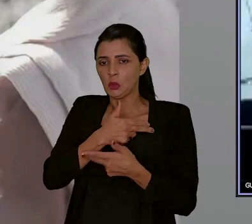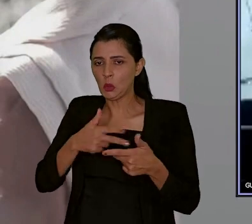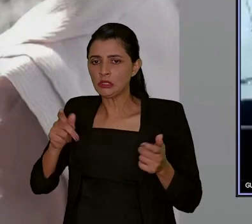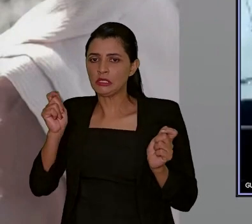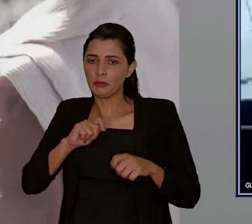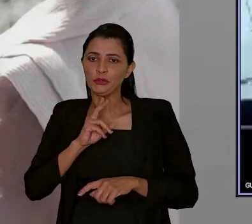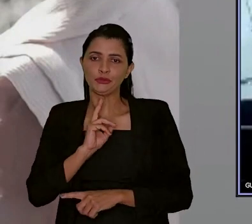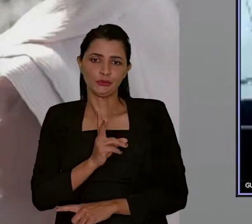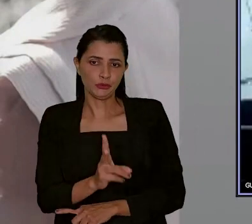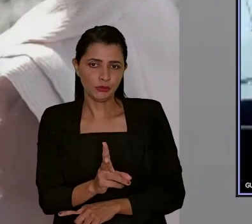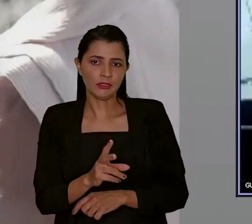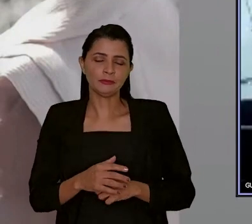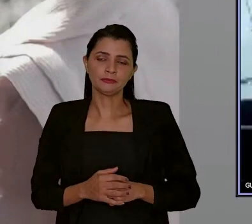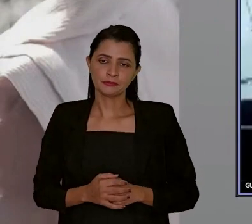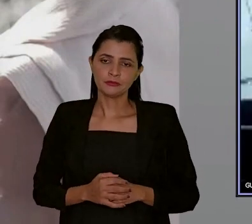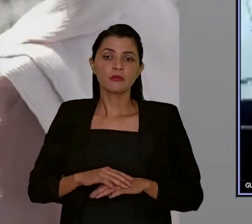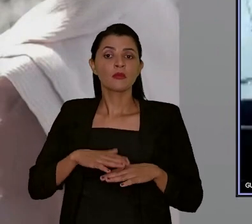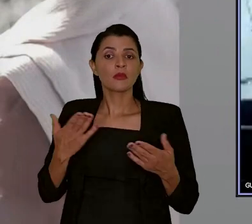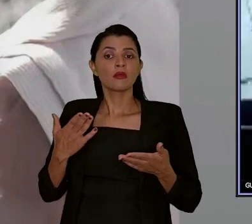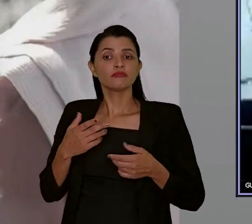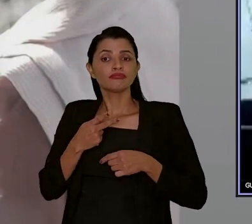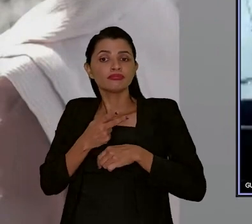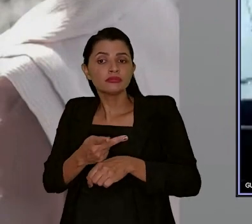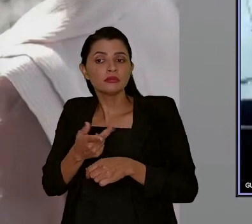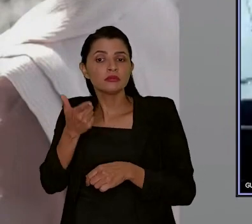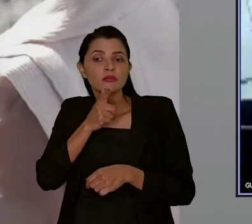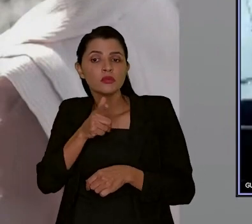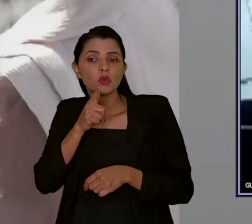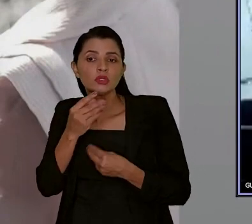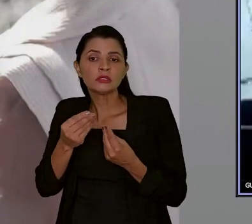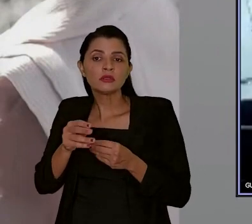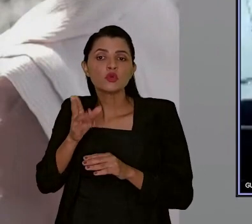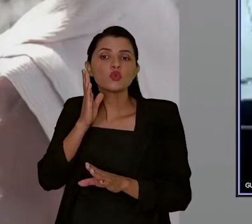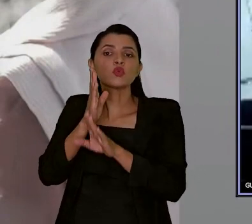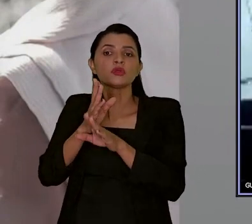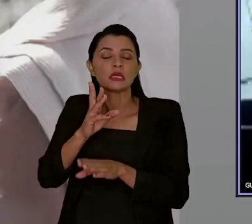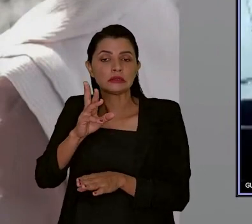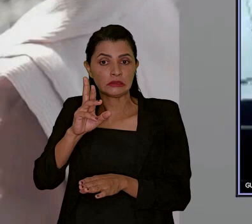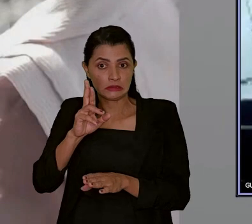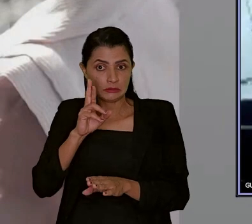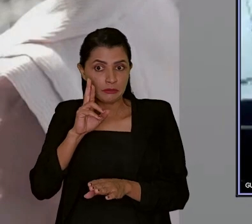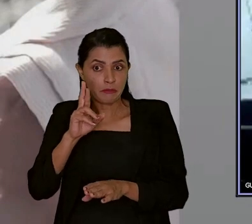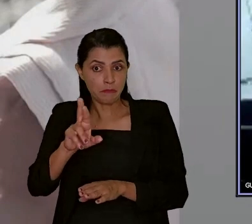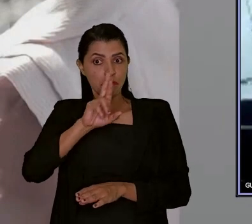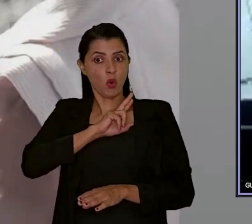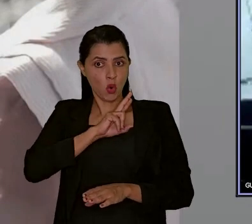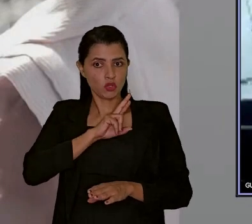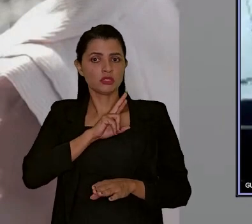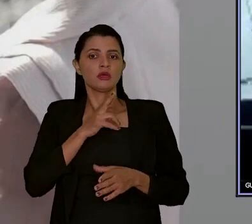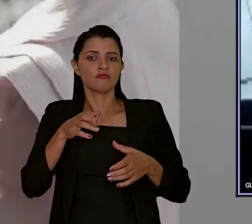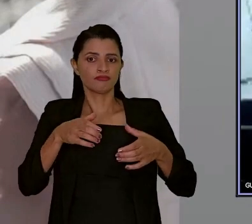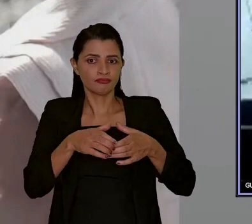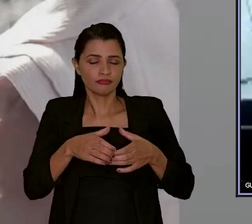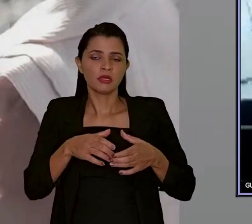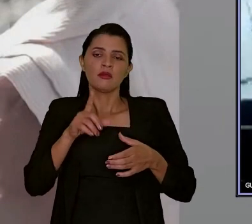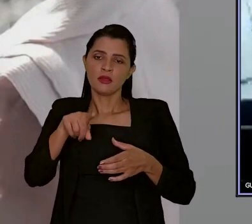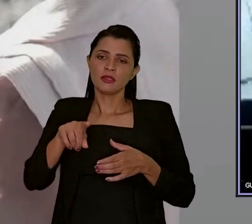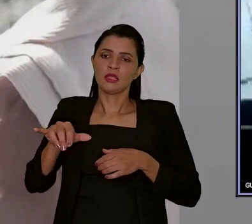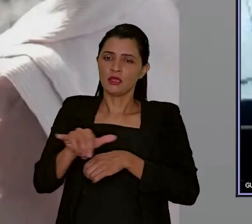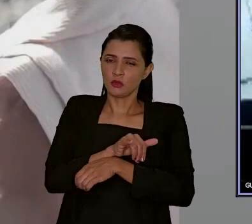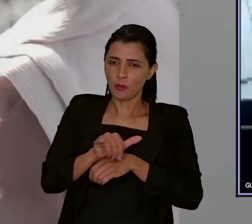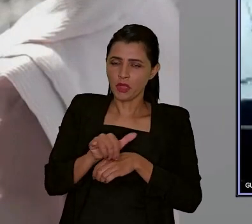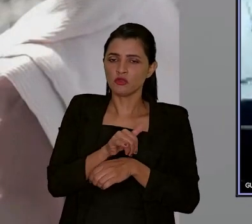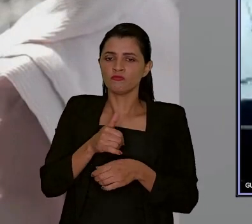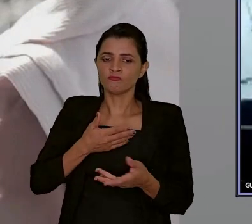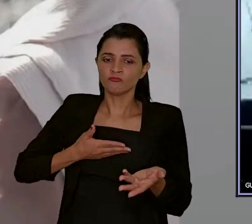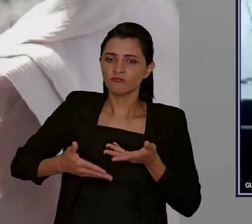a busca da composição, da solução consensual, ela, sem dúvida, através de instrumentos de mediação, instrumentos de